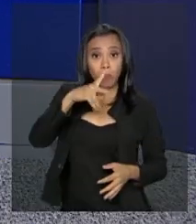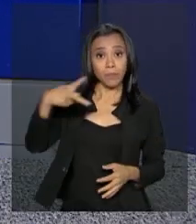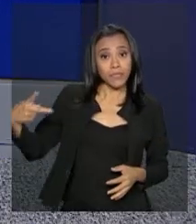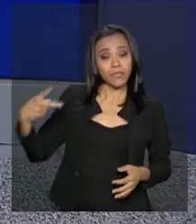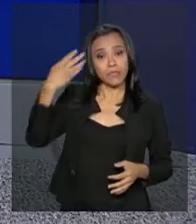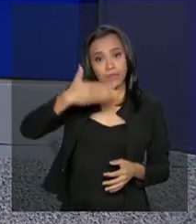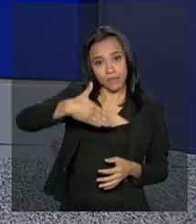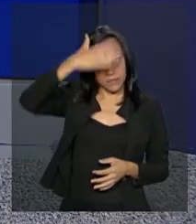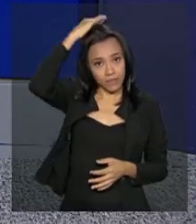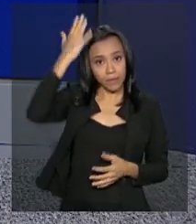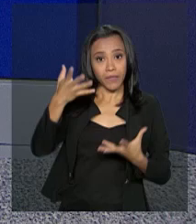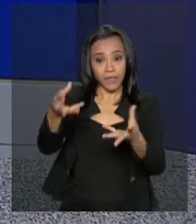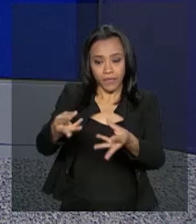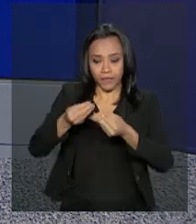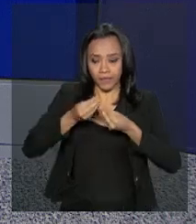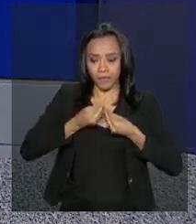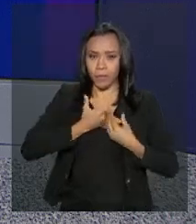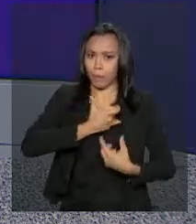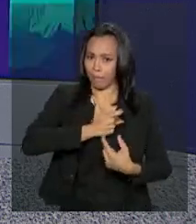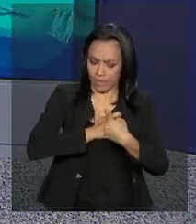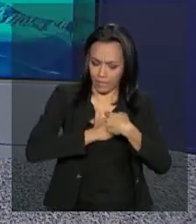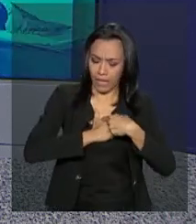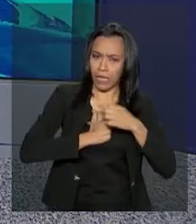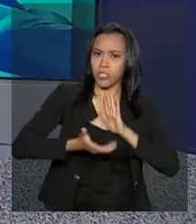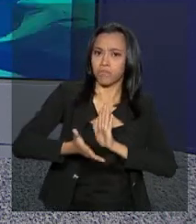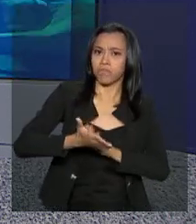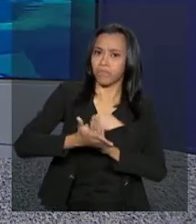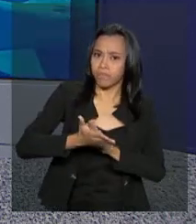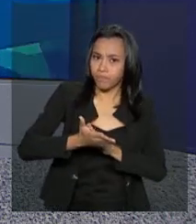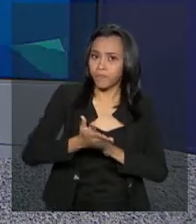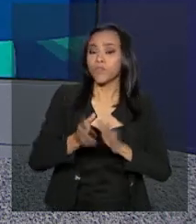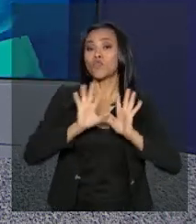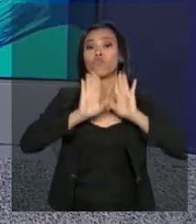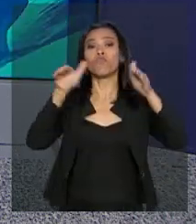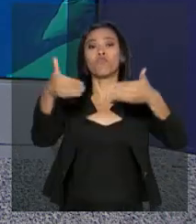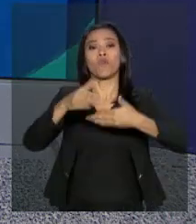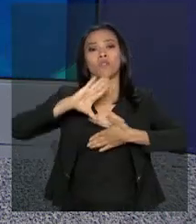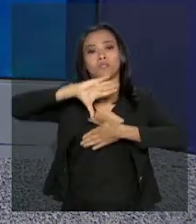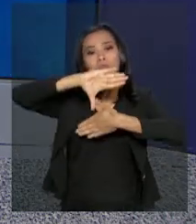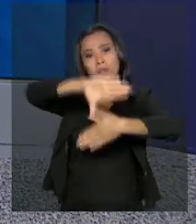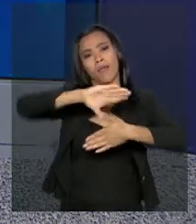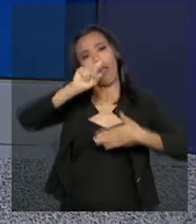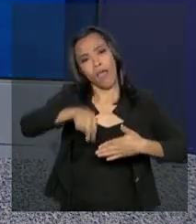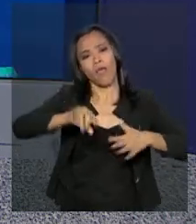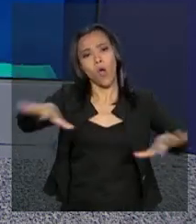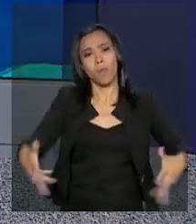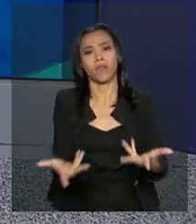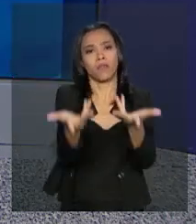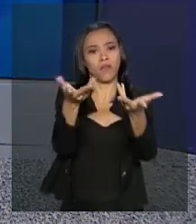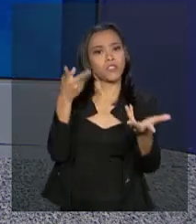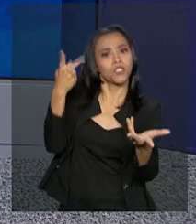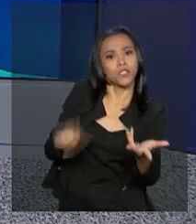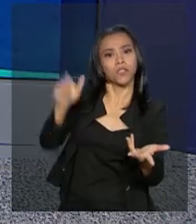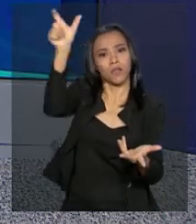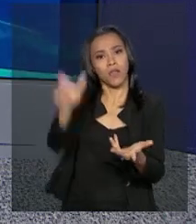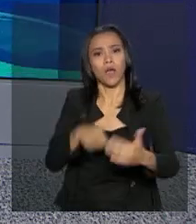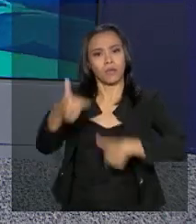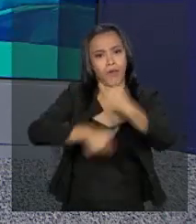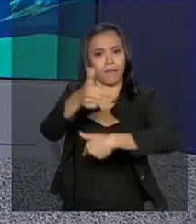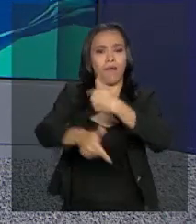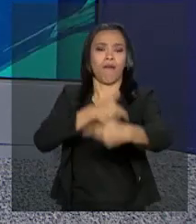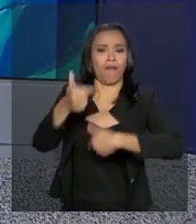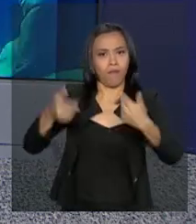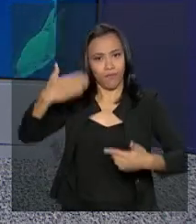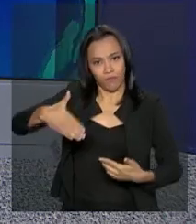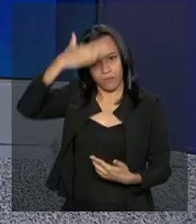recebeu a medalha de honra ao mérito no fórum das américas a condecoração foi em homenagem ao trabalho realizado à frente do